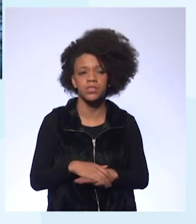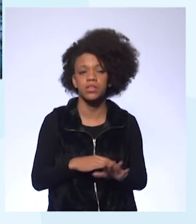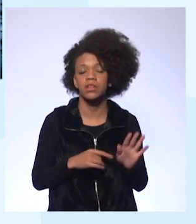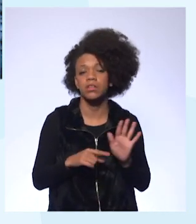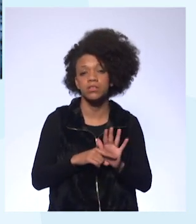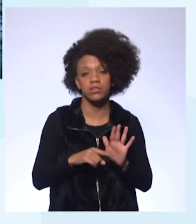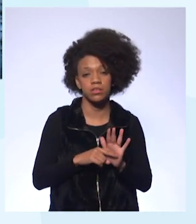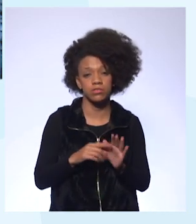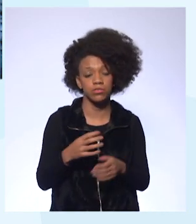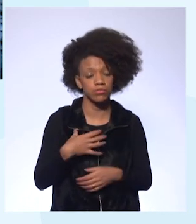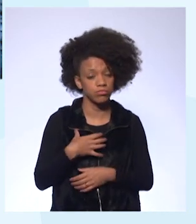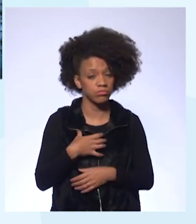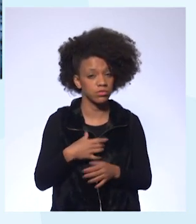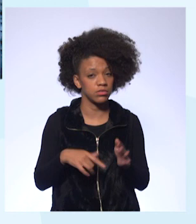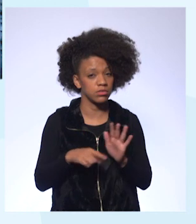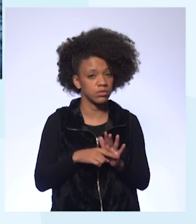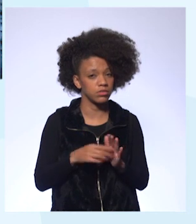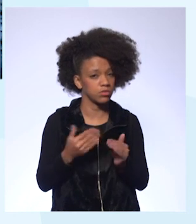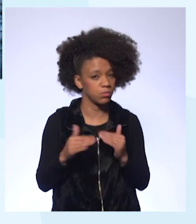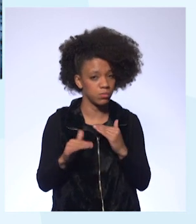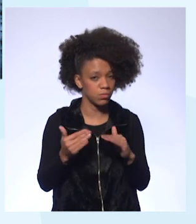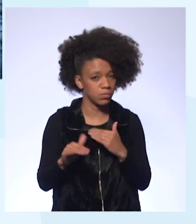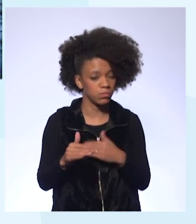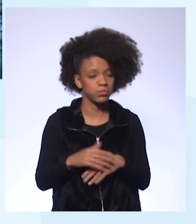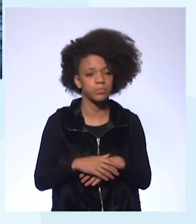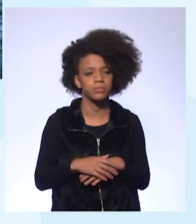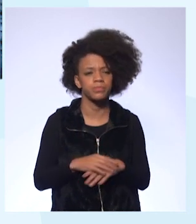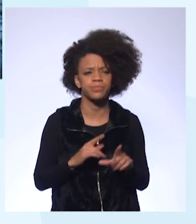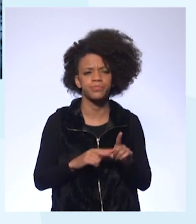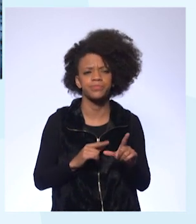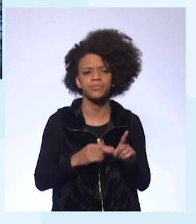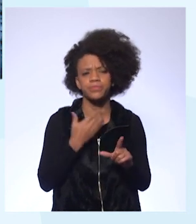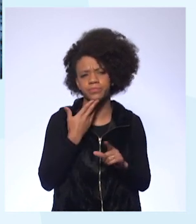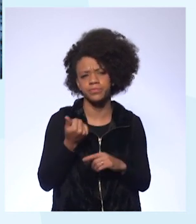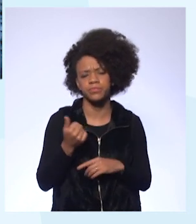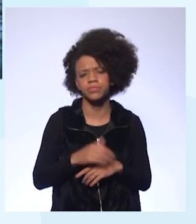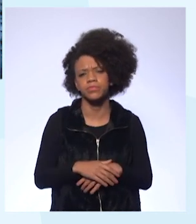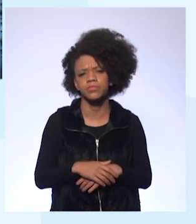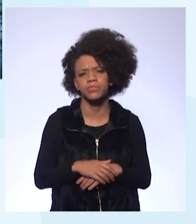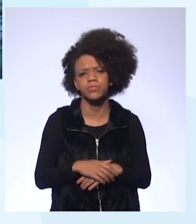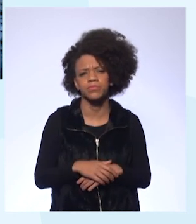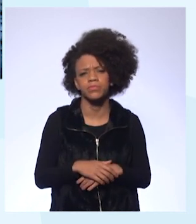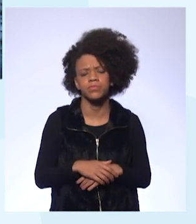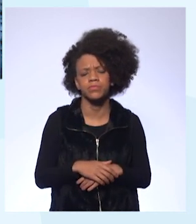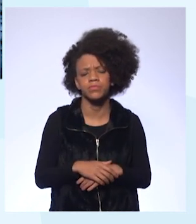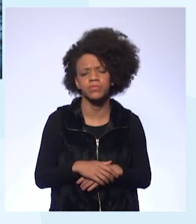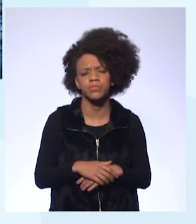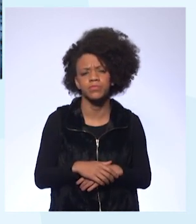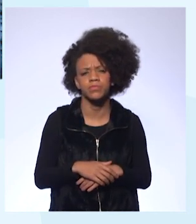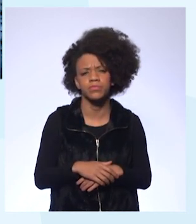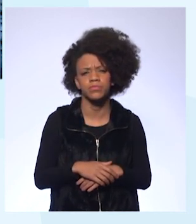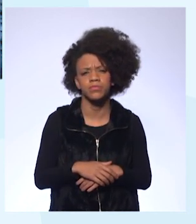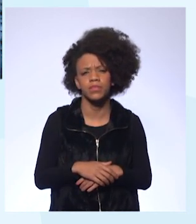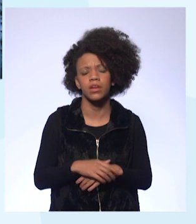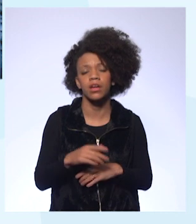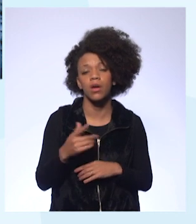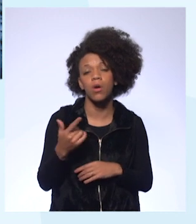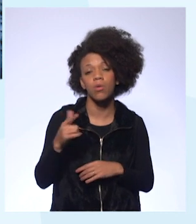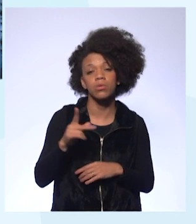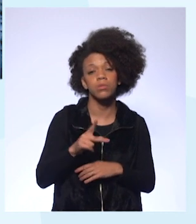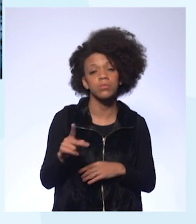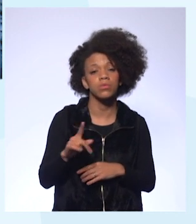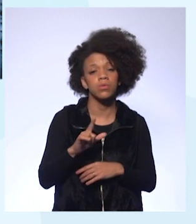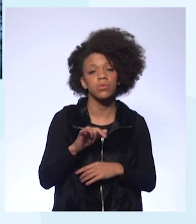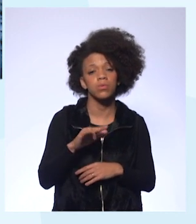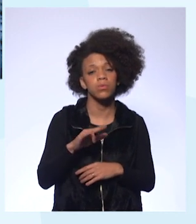negativa Então vou tentar melhorar a letra que tá gente aí ele fez chorar você colocou aí Simca we would have